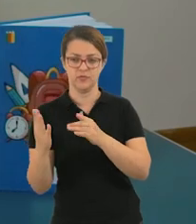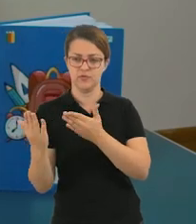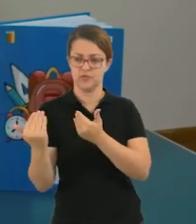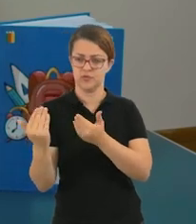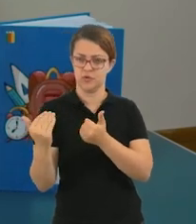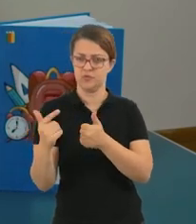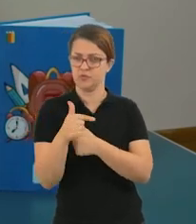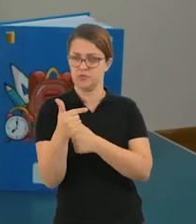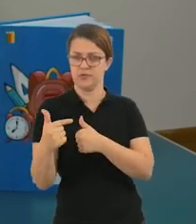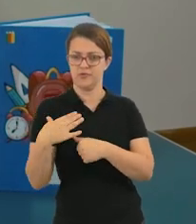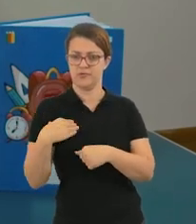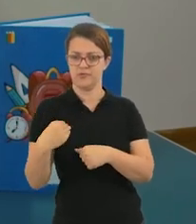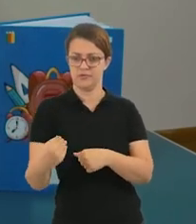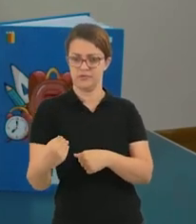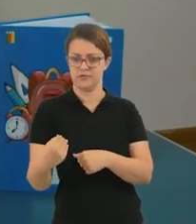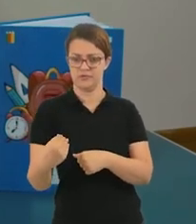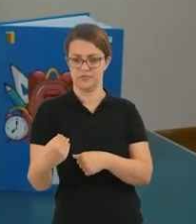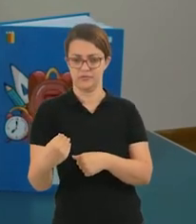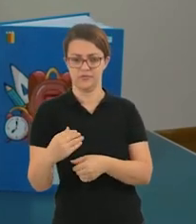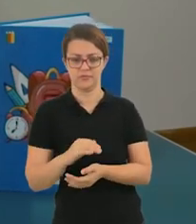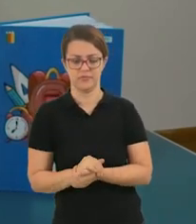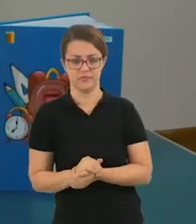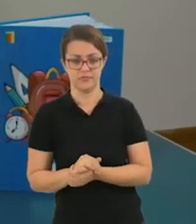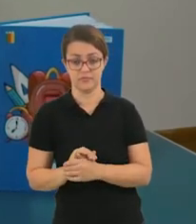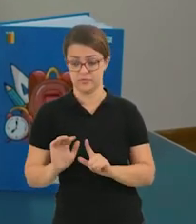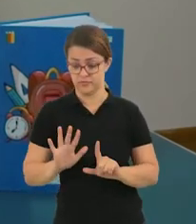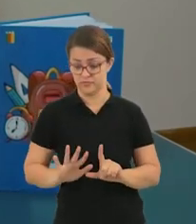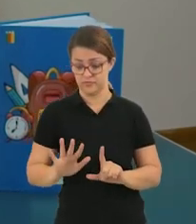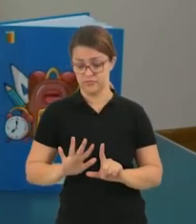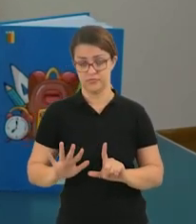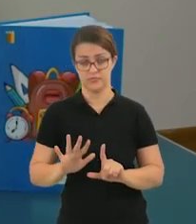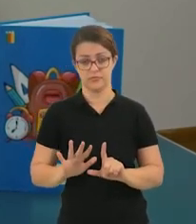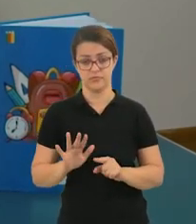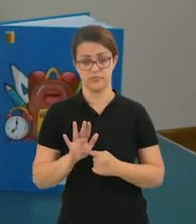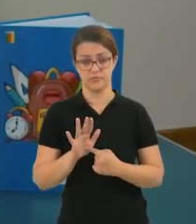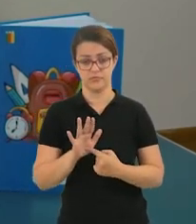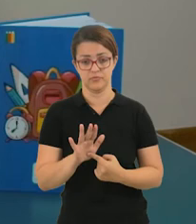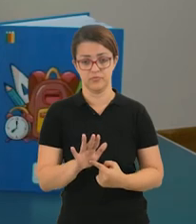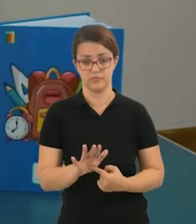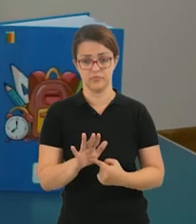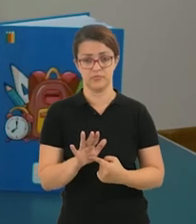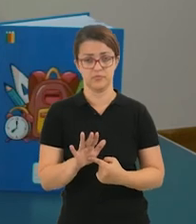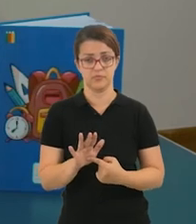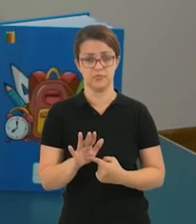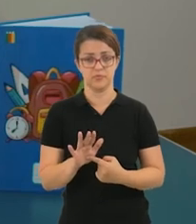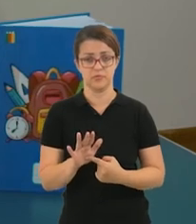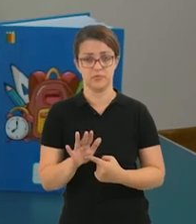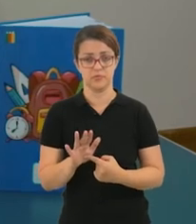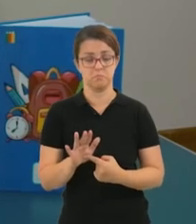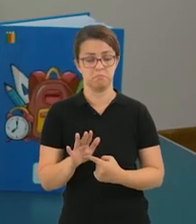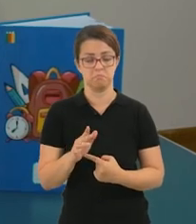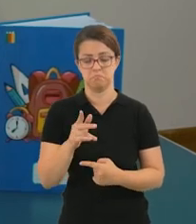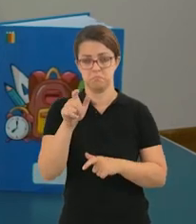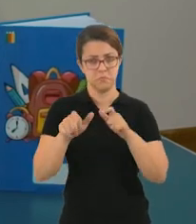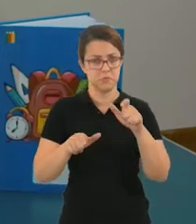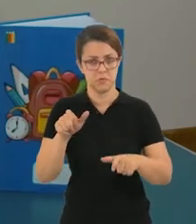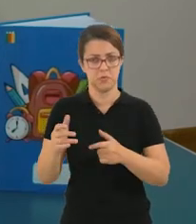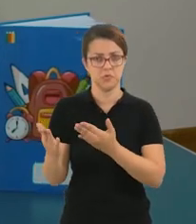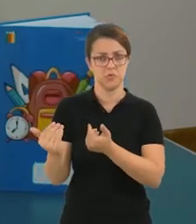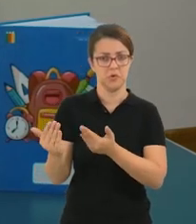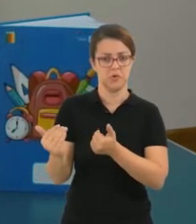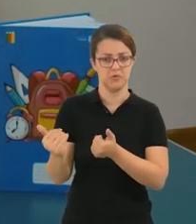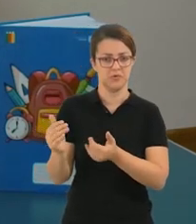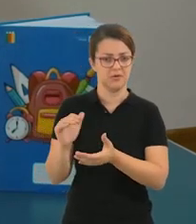sem filhos. Já faz parte da família moderna de hoje. E aqui também uma família formada por pessoas mais jovens.